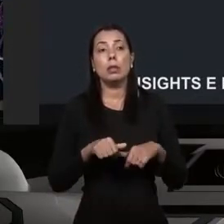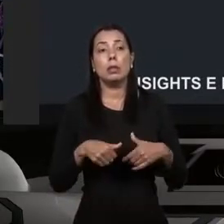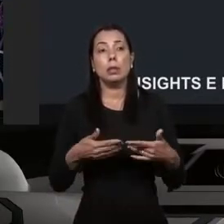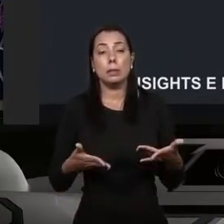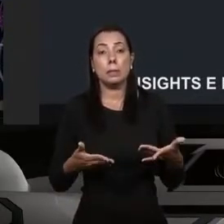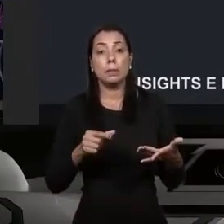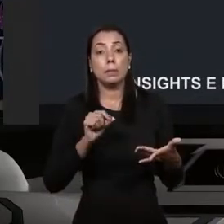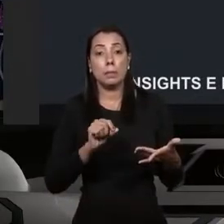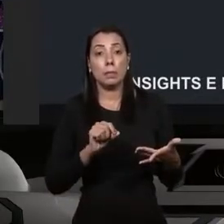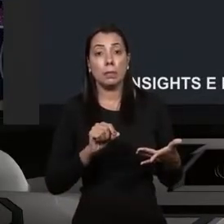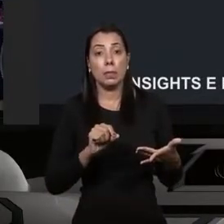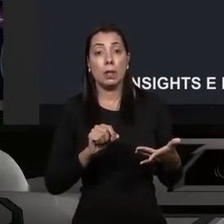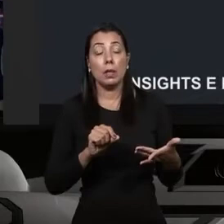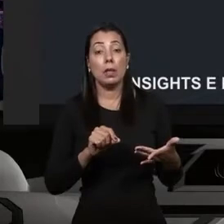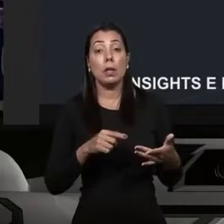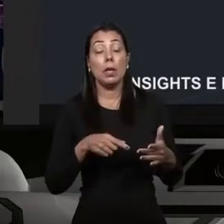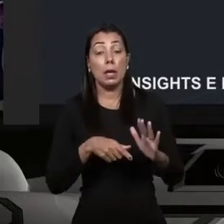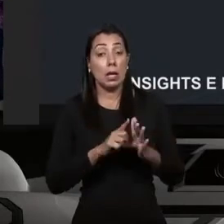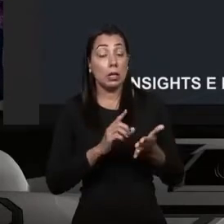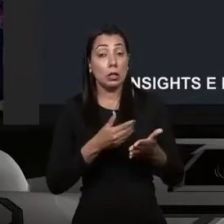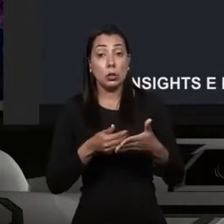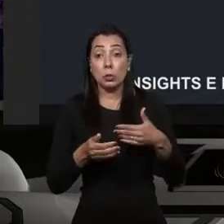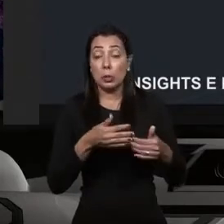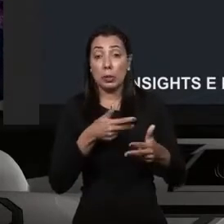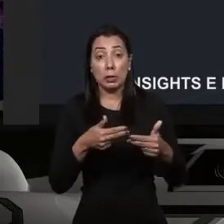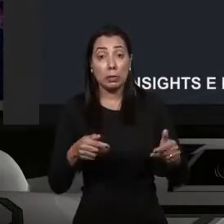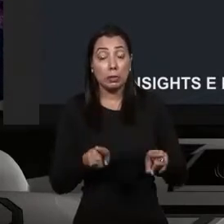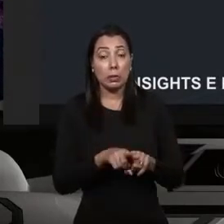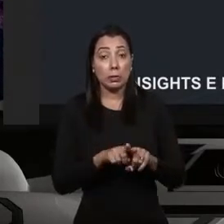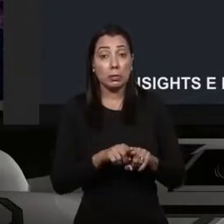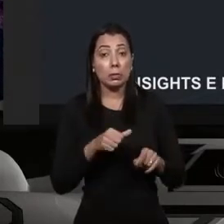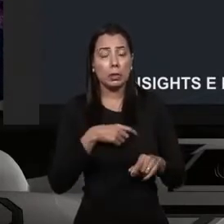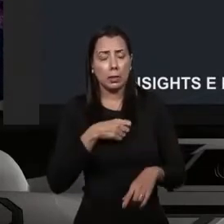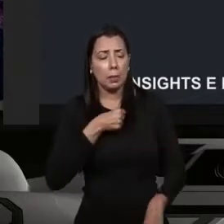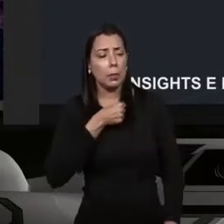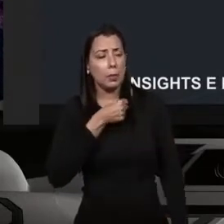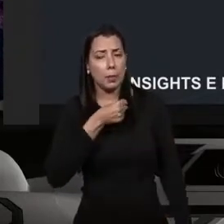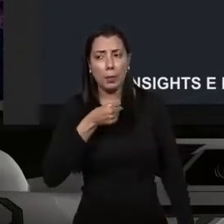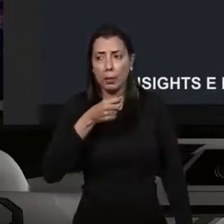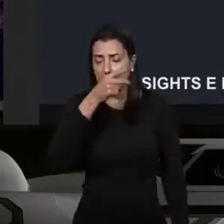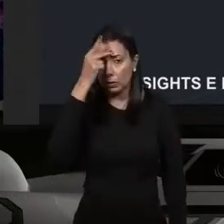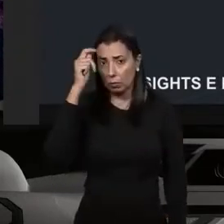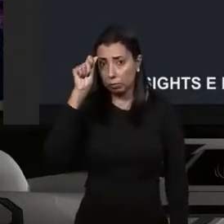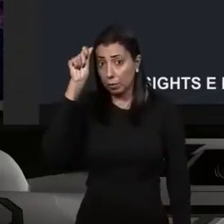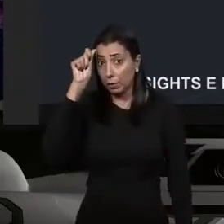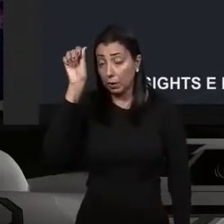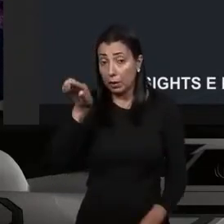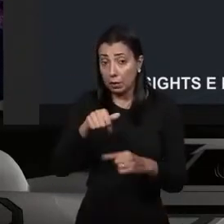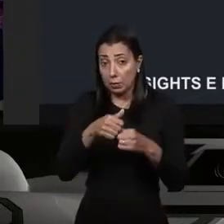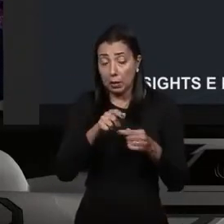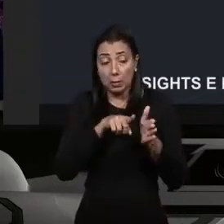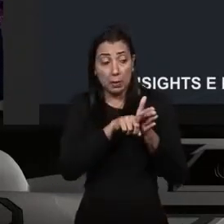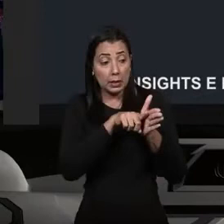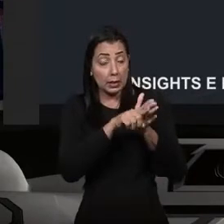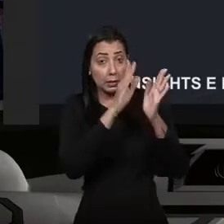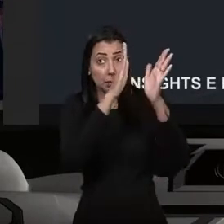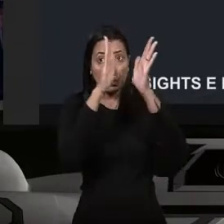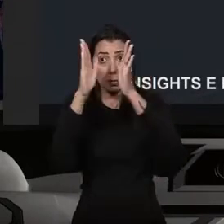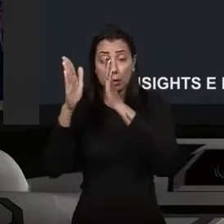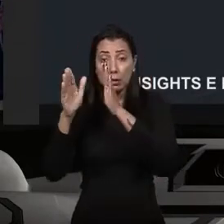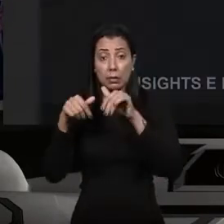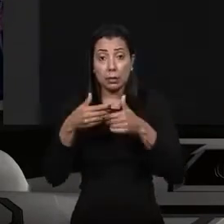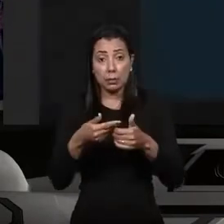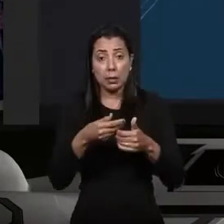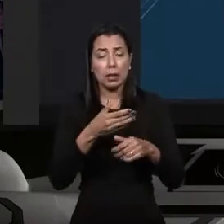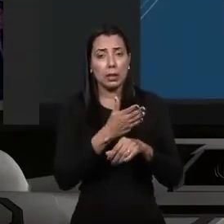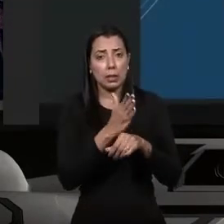A gente investiu antes de qualquer passo para a moderação em muitas entrevistas com os atores e muita pesquisa biográfica para mapear os insights e